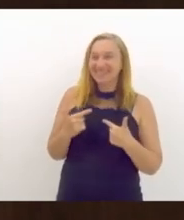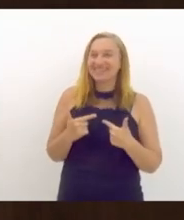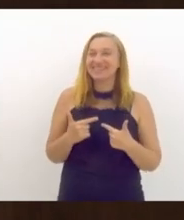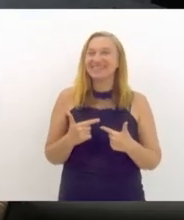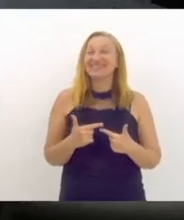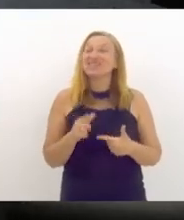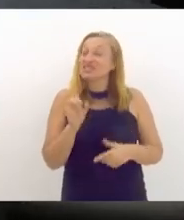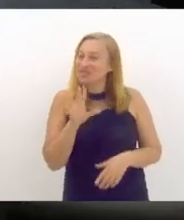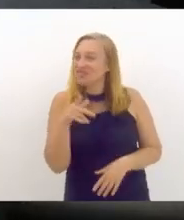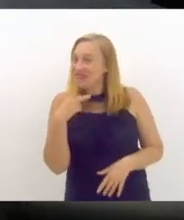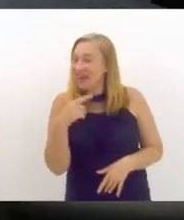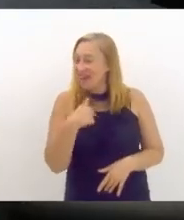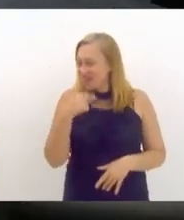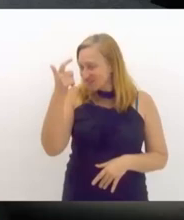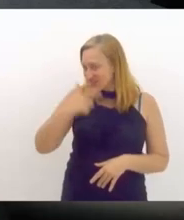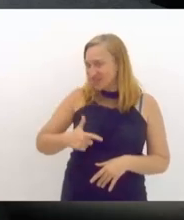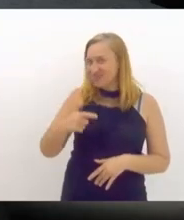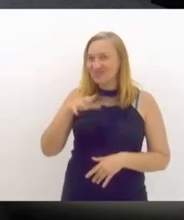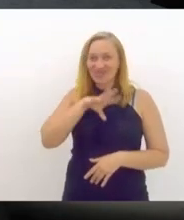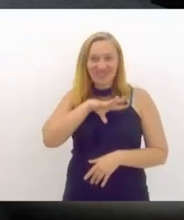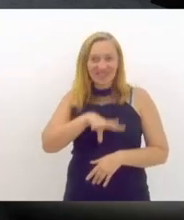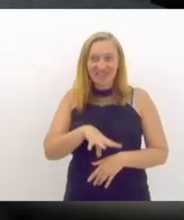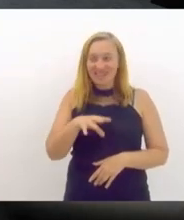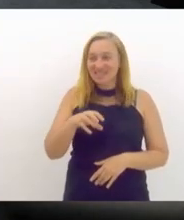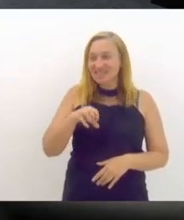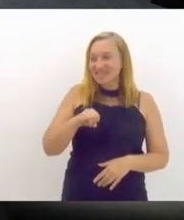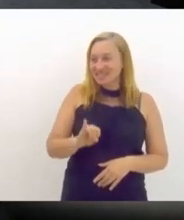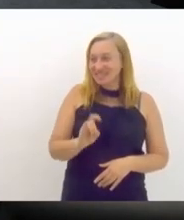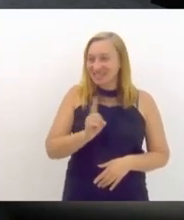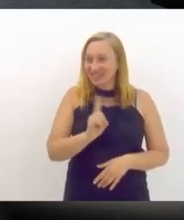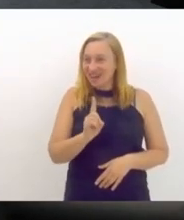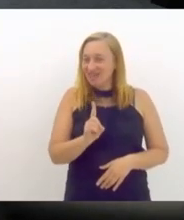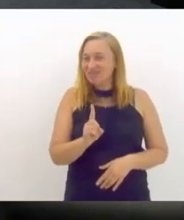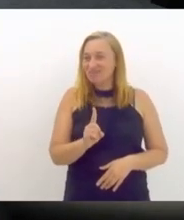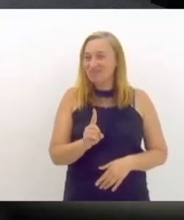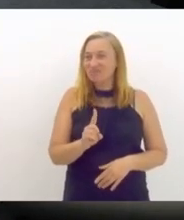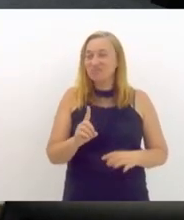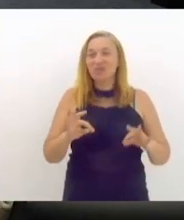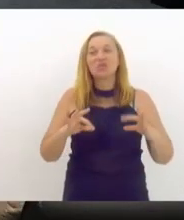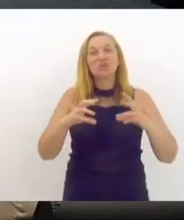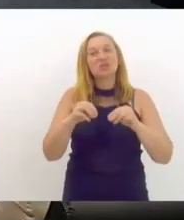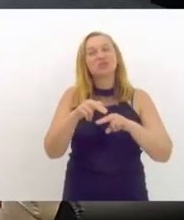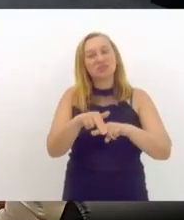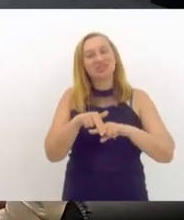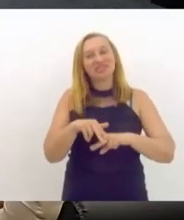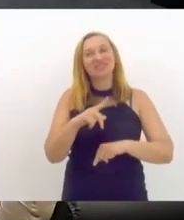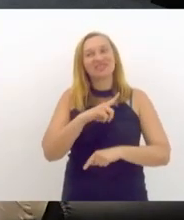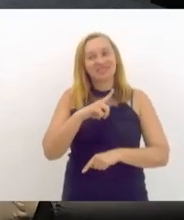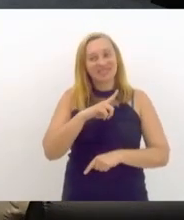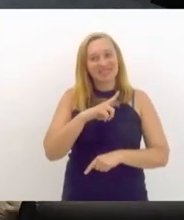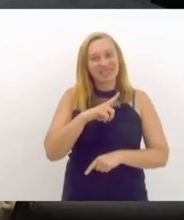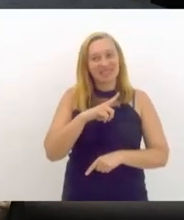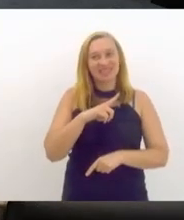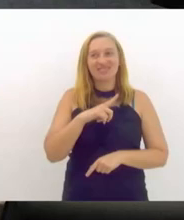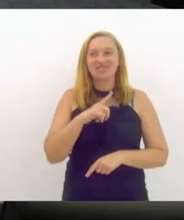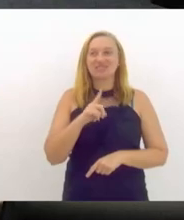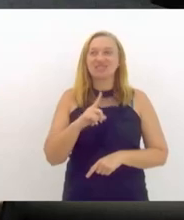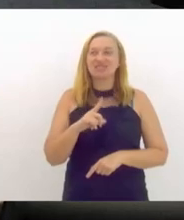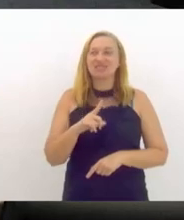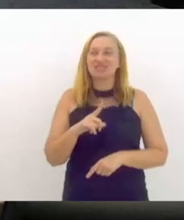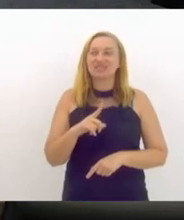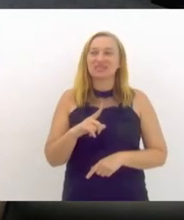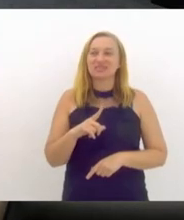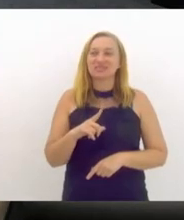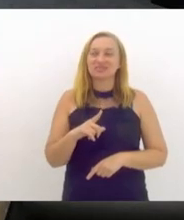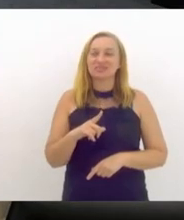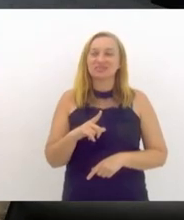Só dizer que eu sou vascaína e que, se não foi, teria todo motivo para ser, para enaltecer